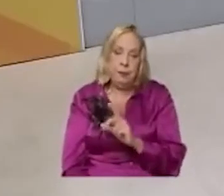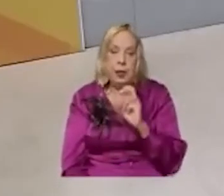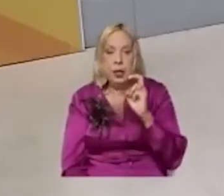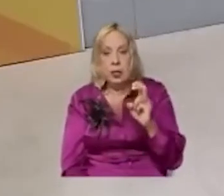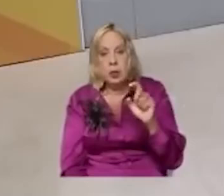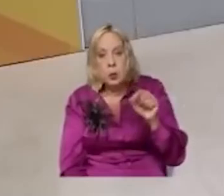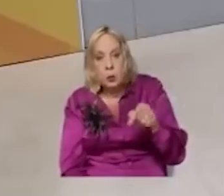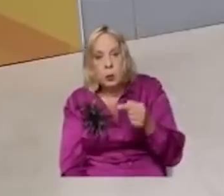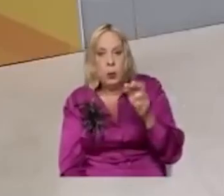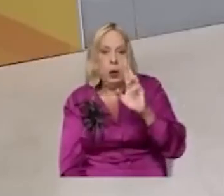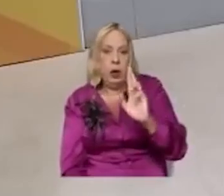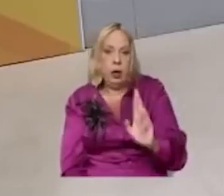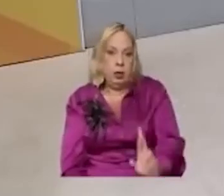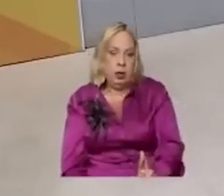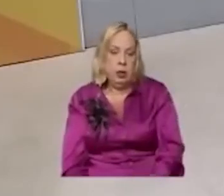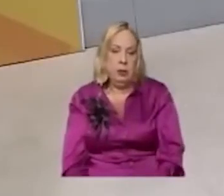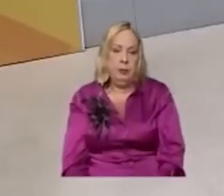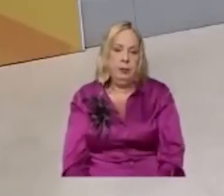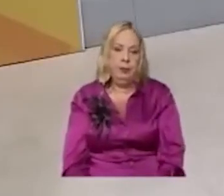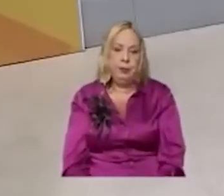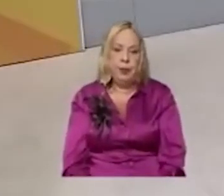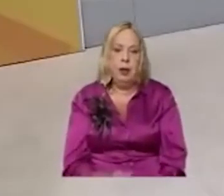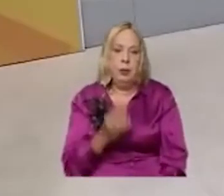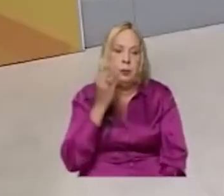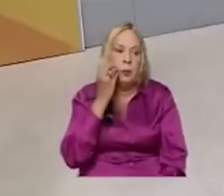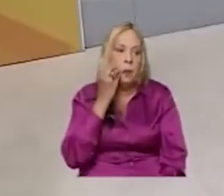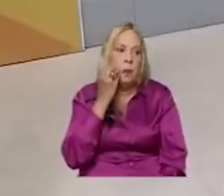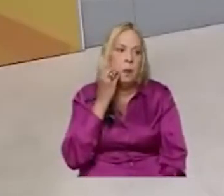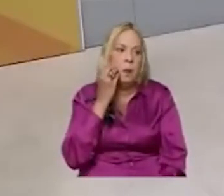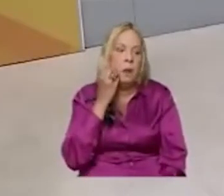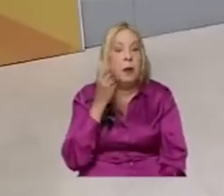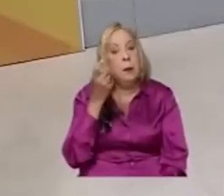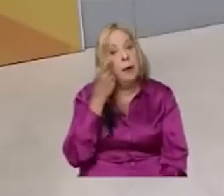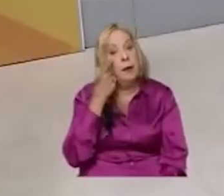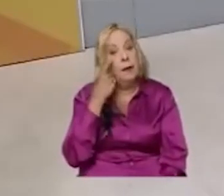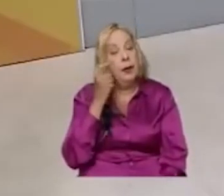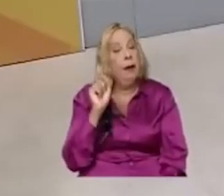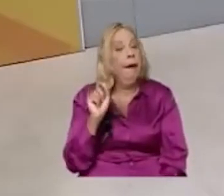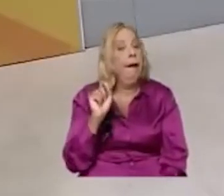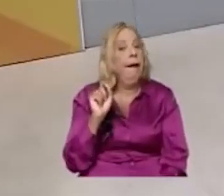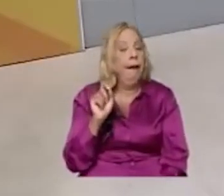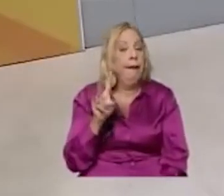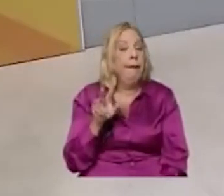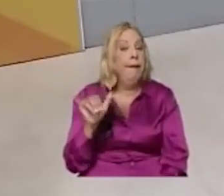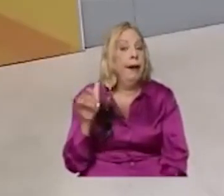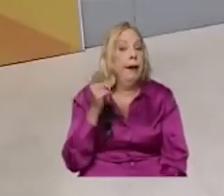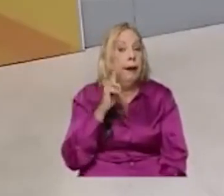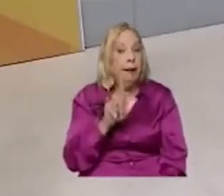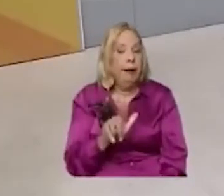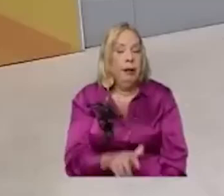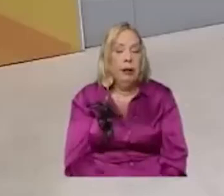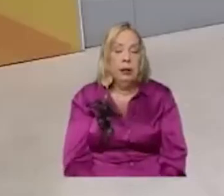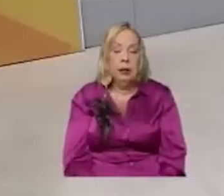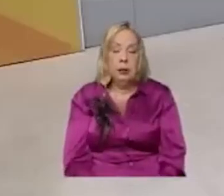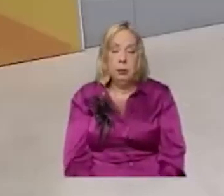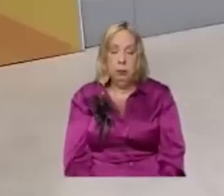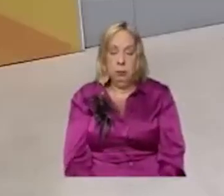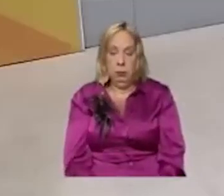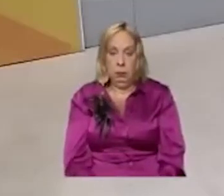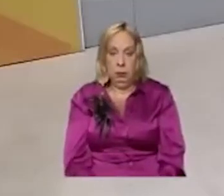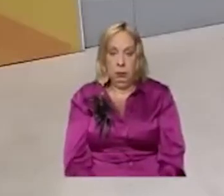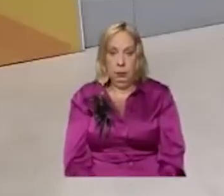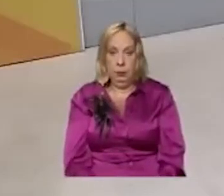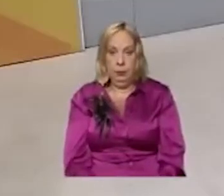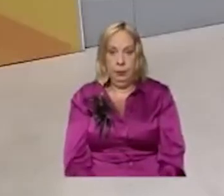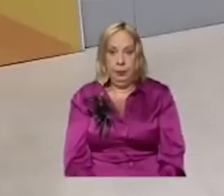Por uma bolinha está o primeiro prêmio. Vamos ver quem leva, 21 bolas sorteadas até aqui. Ih, menino, olha,